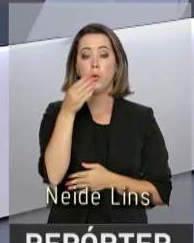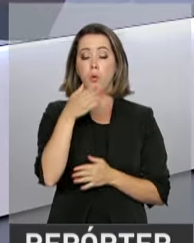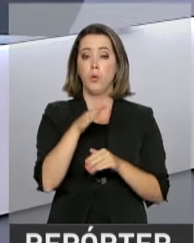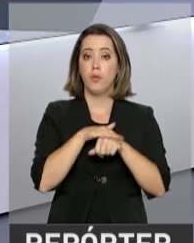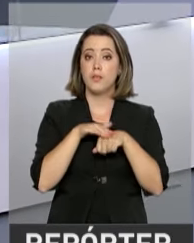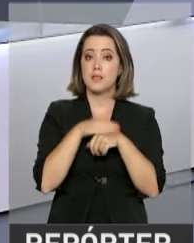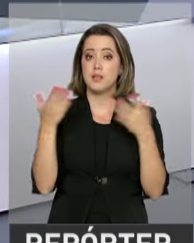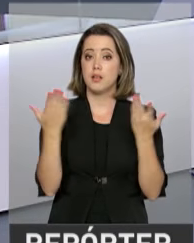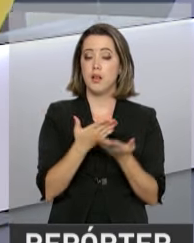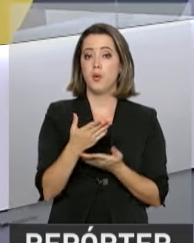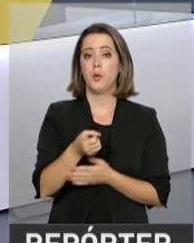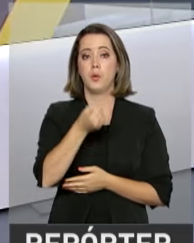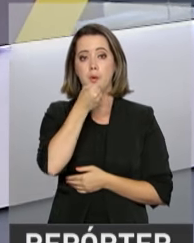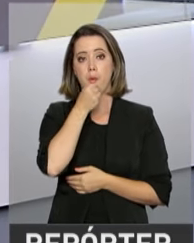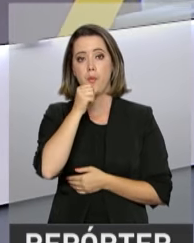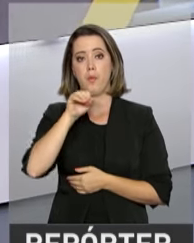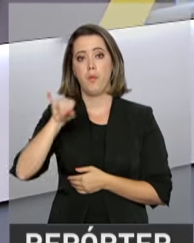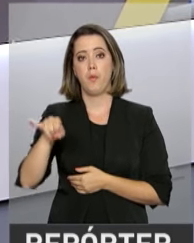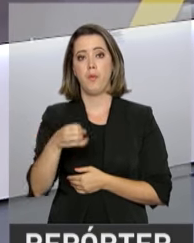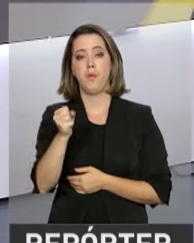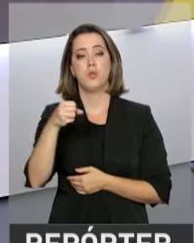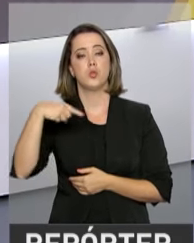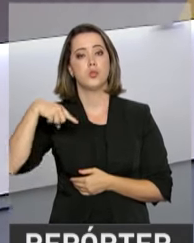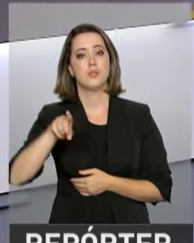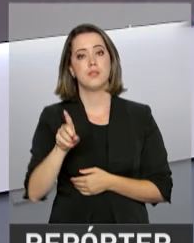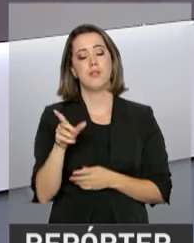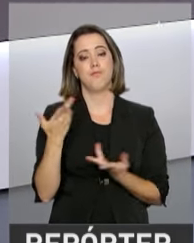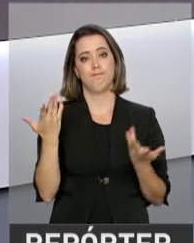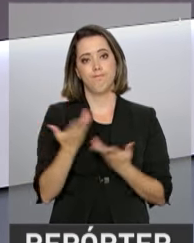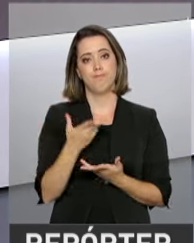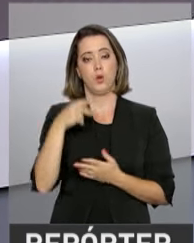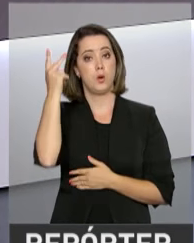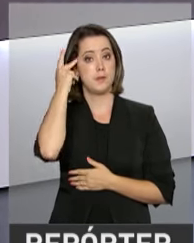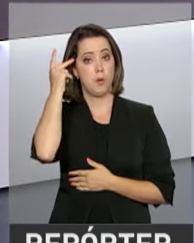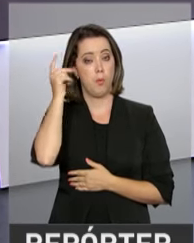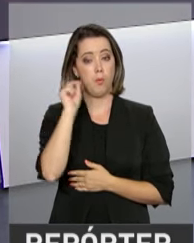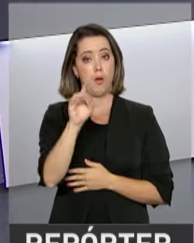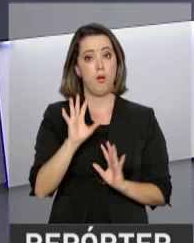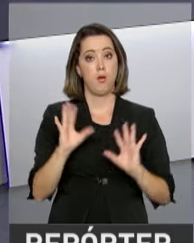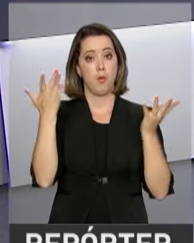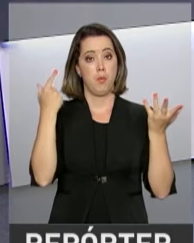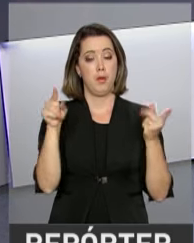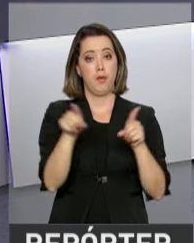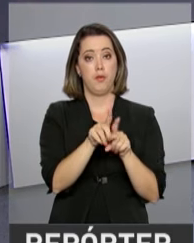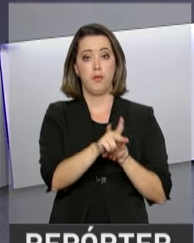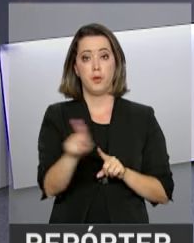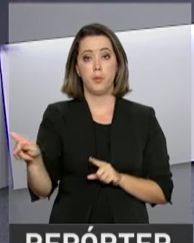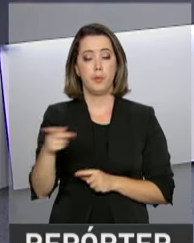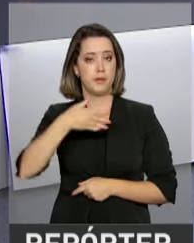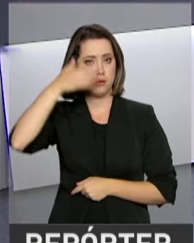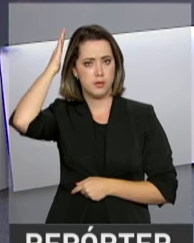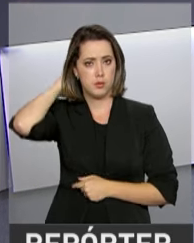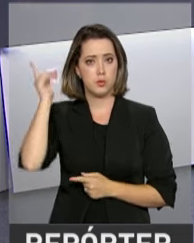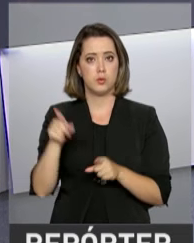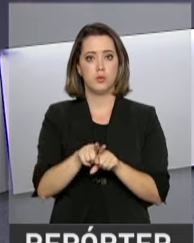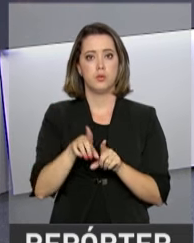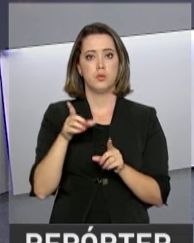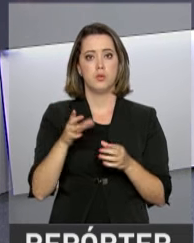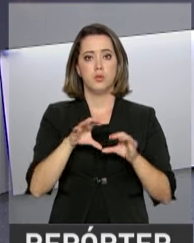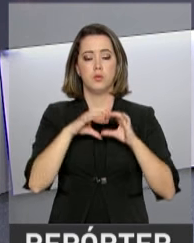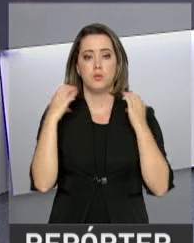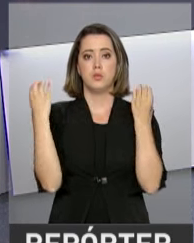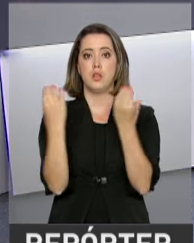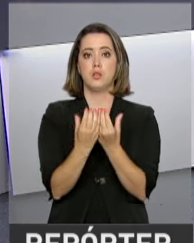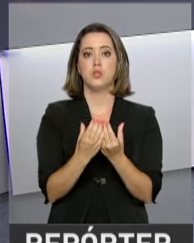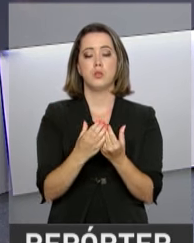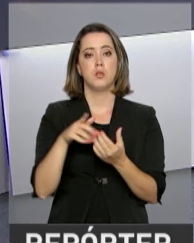ao vivo com o repórter José Luiz Filho, que está em São Paulo para acompanhar um evento com a participação do presidente Michel Temer, um evento